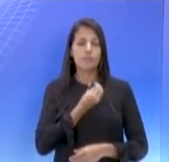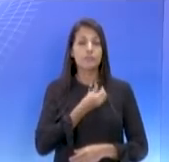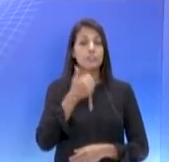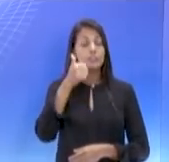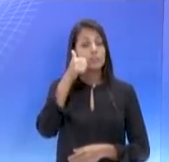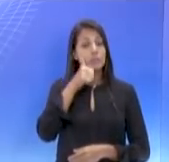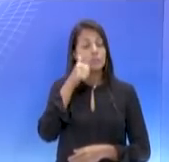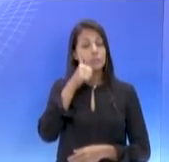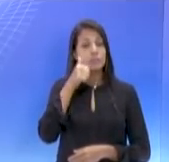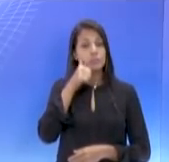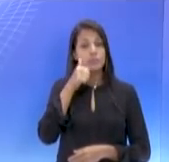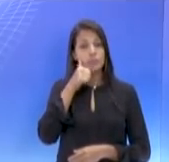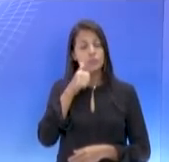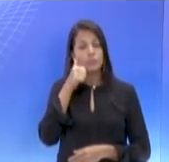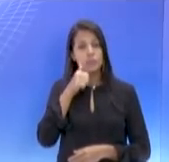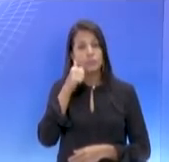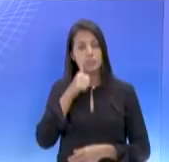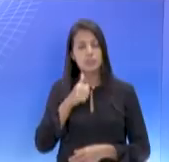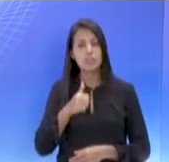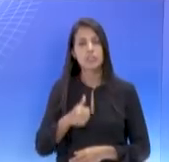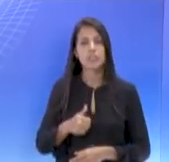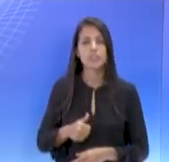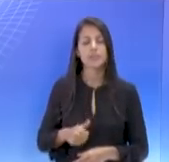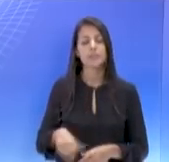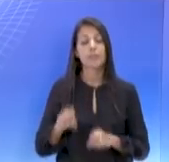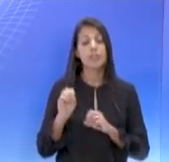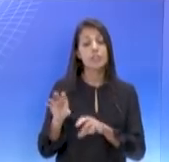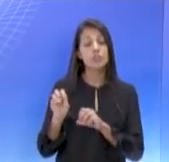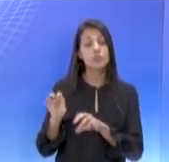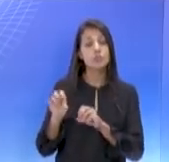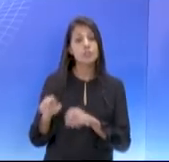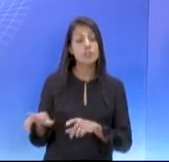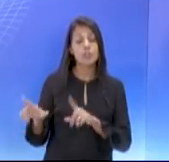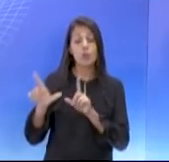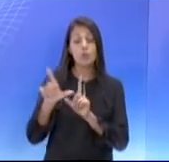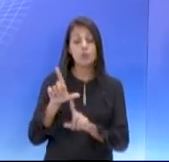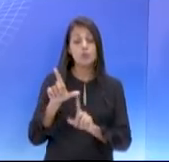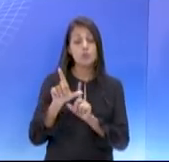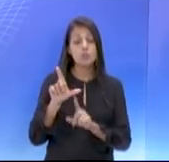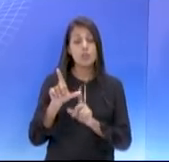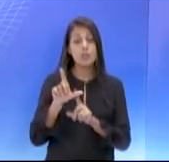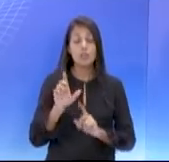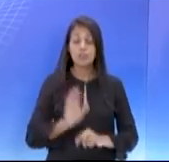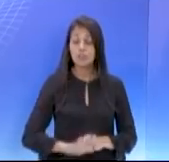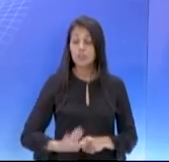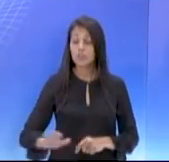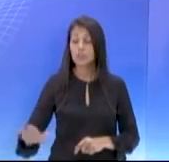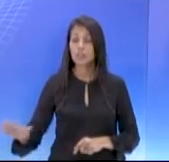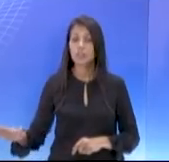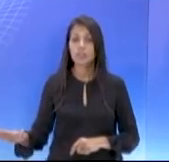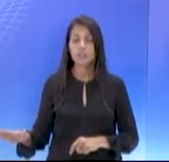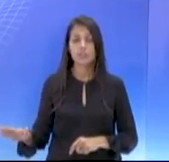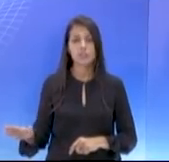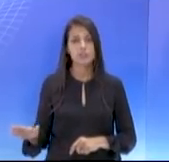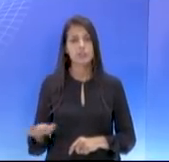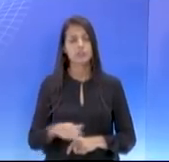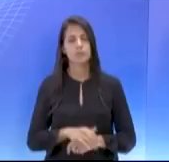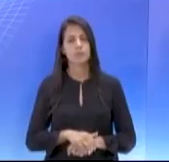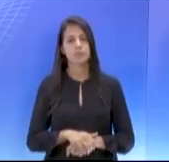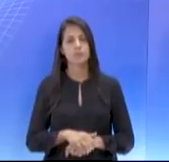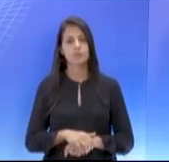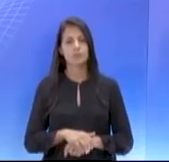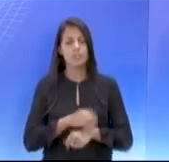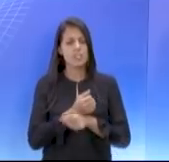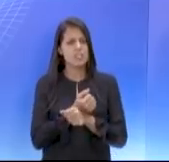vida privada, centralizando a figura feminina para afirmar o trabalho da mulher na educação letrada